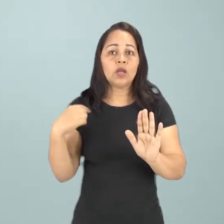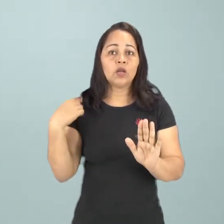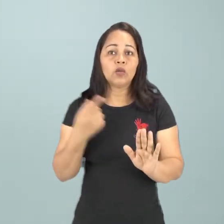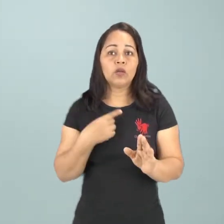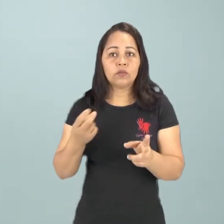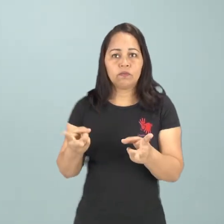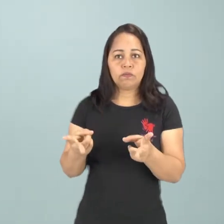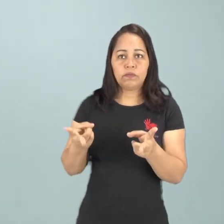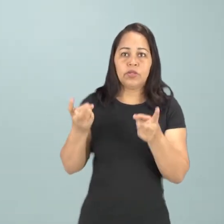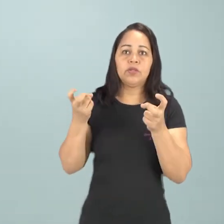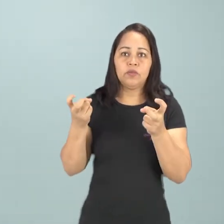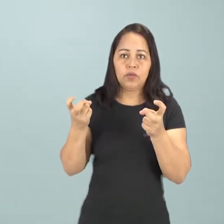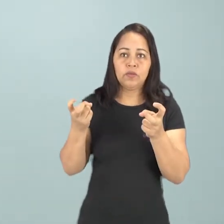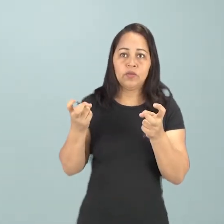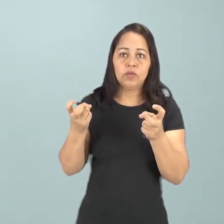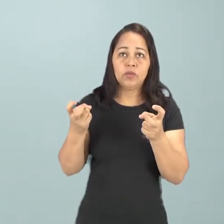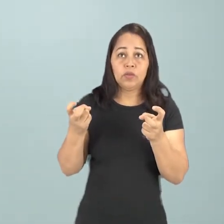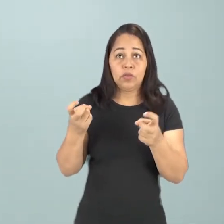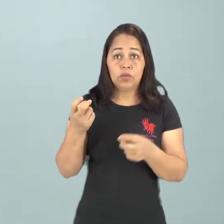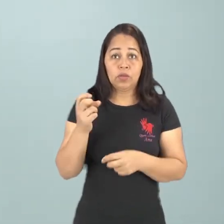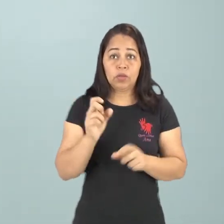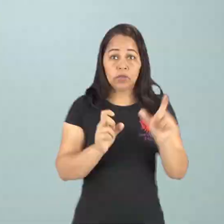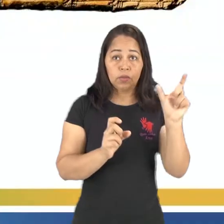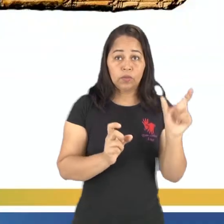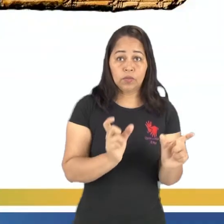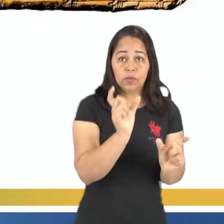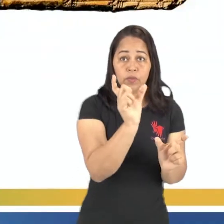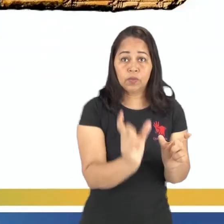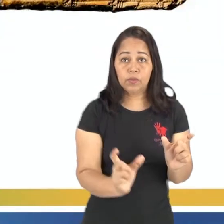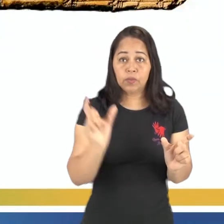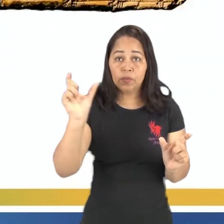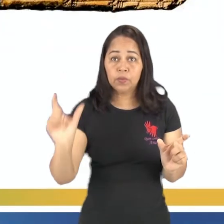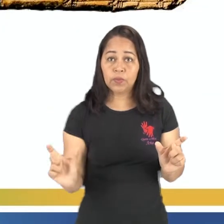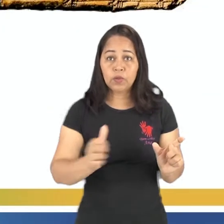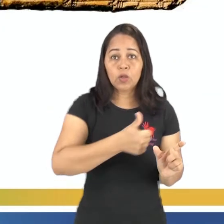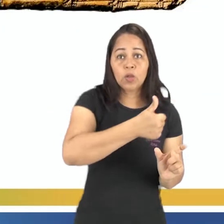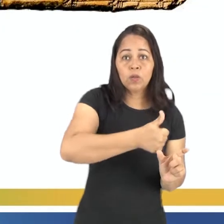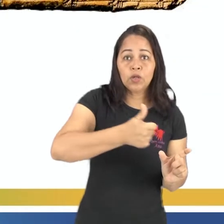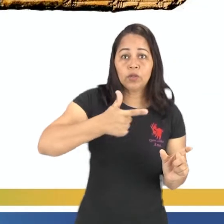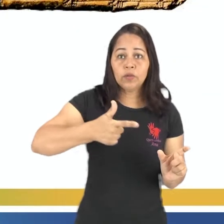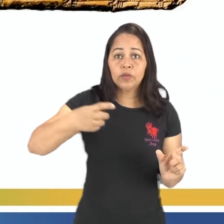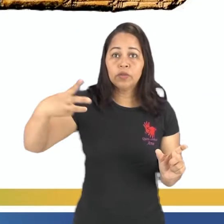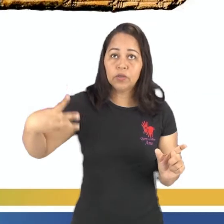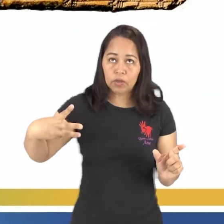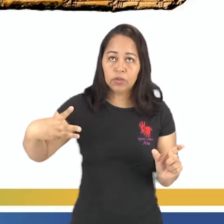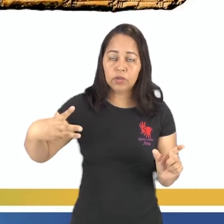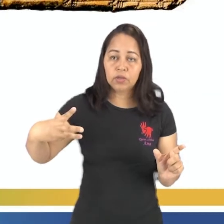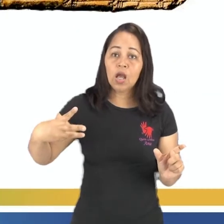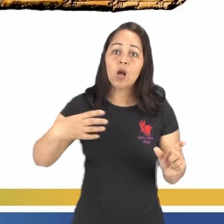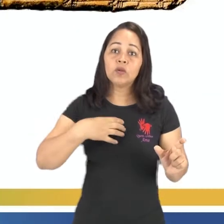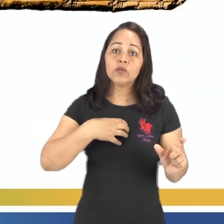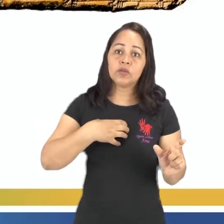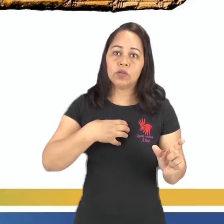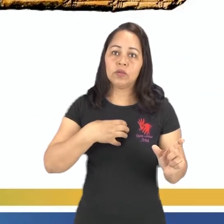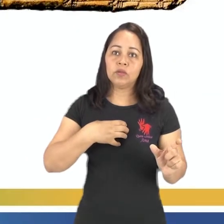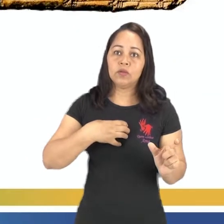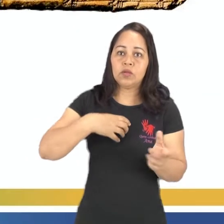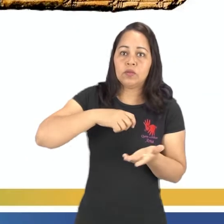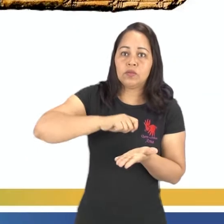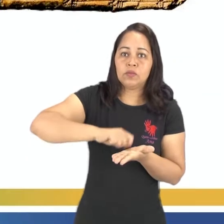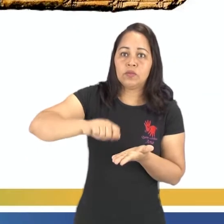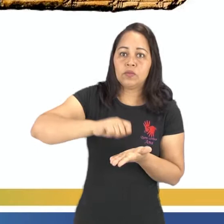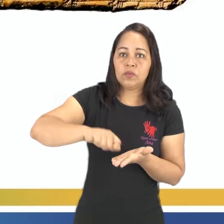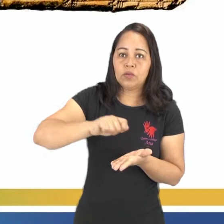percebemos nessas três colunas, né, que ele vai retratar exatamente sobre as